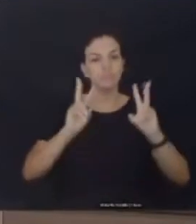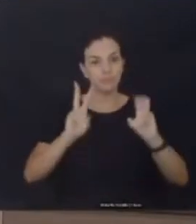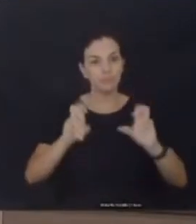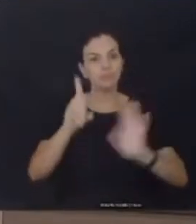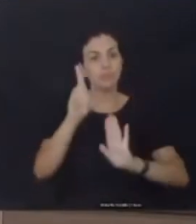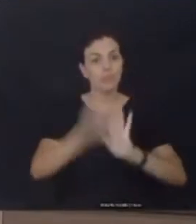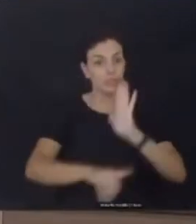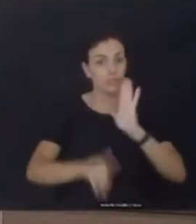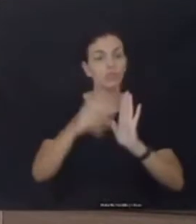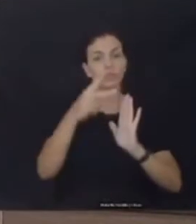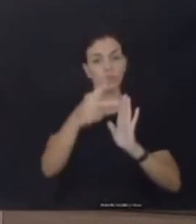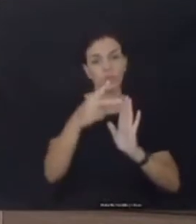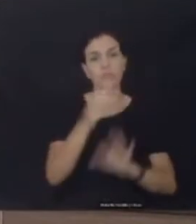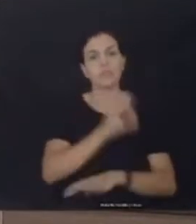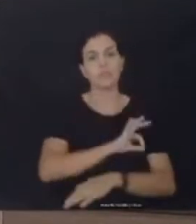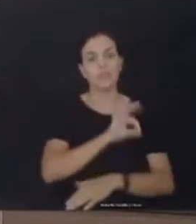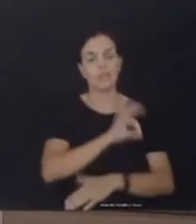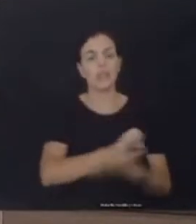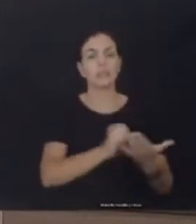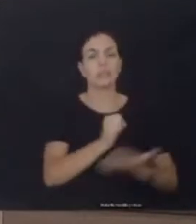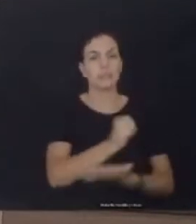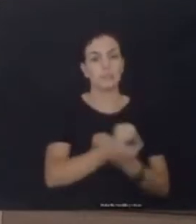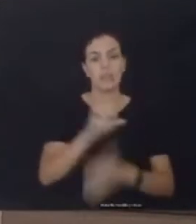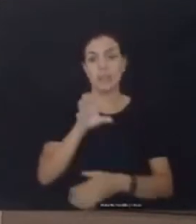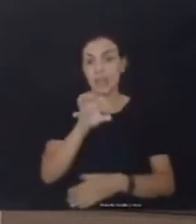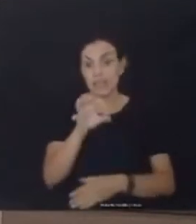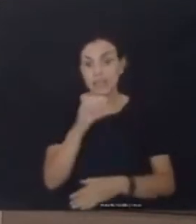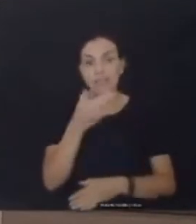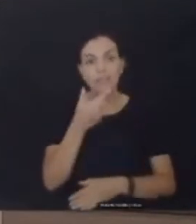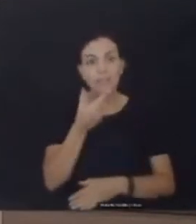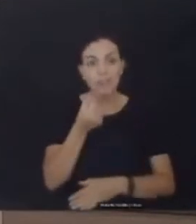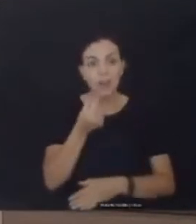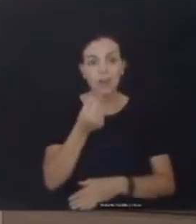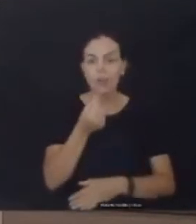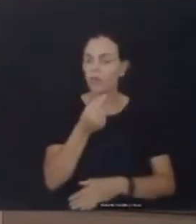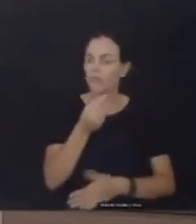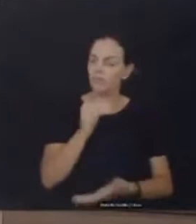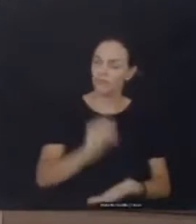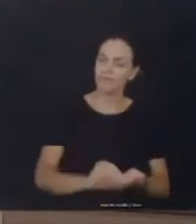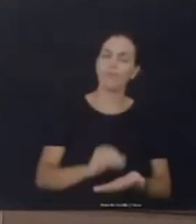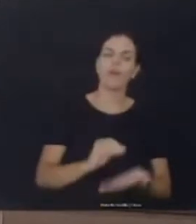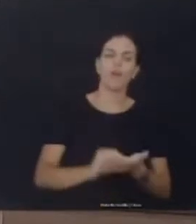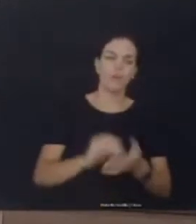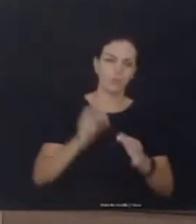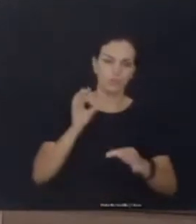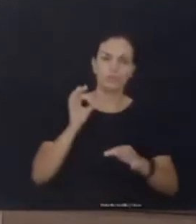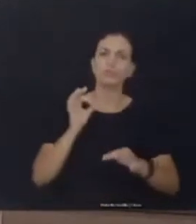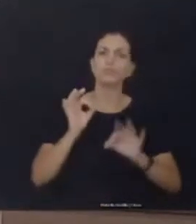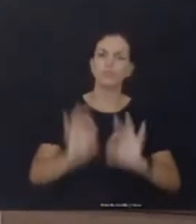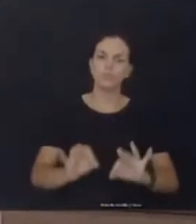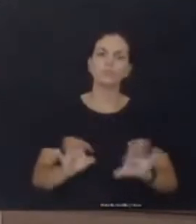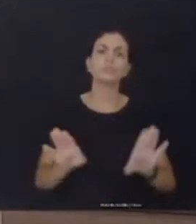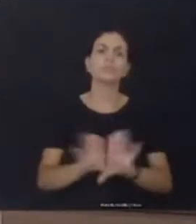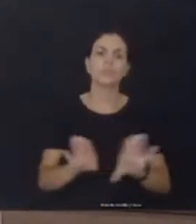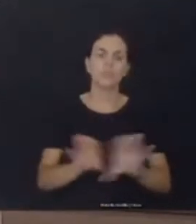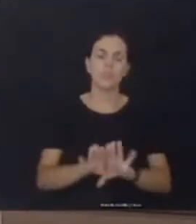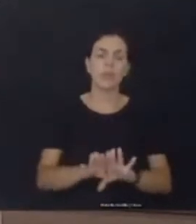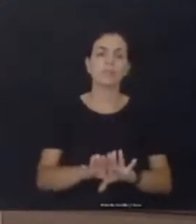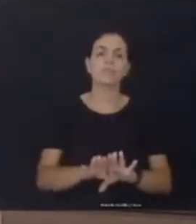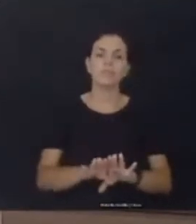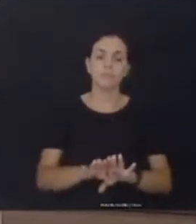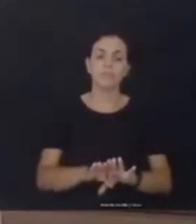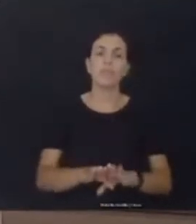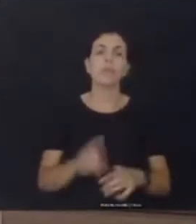mínimos, este valor é injusto. Da mesma maneira, vai se penalizar uma